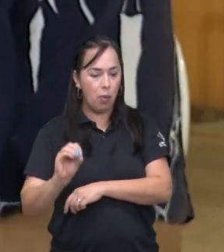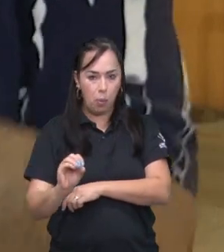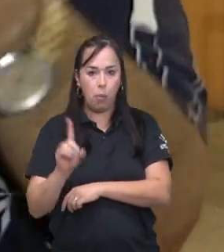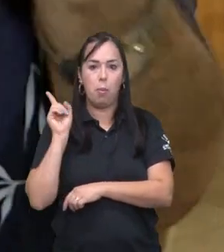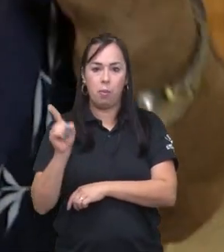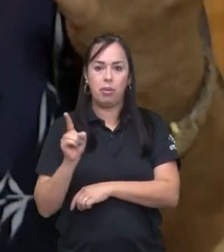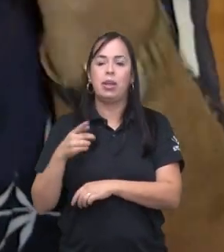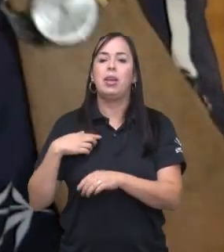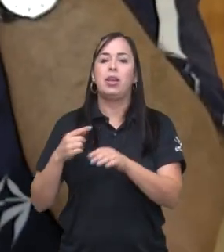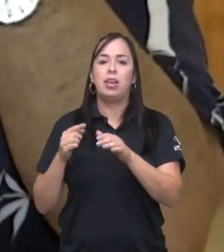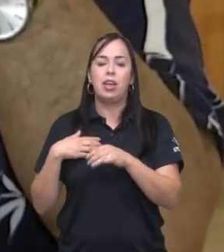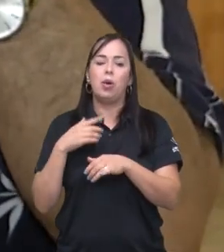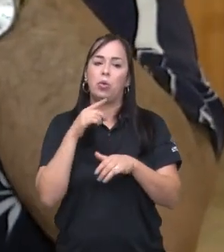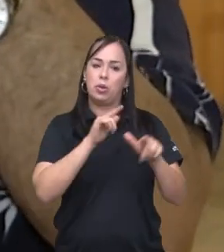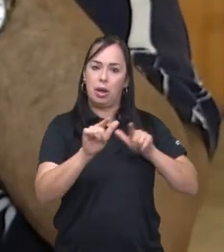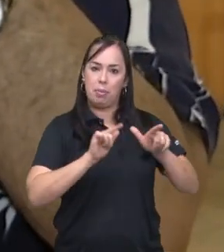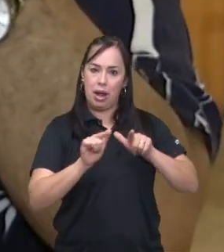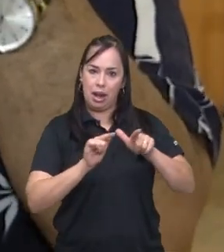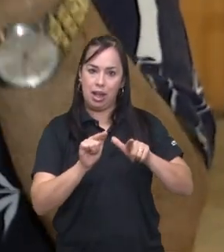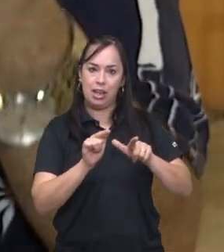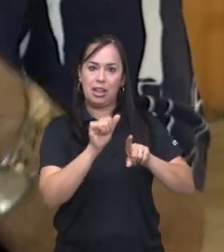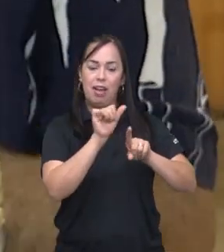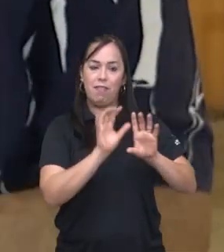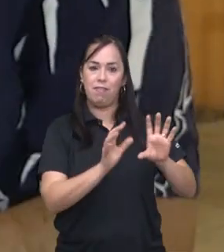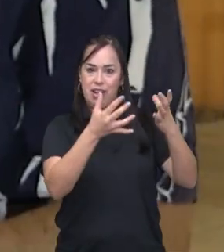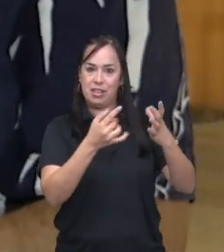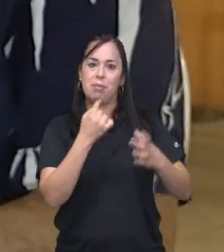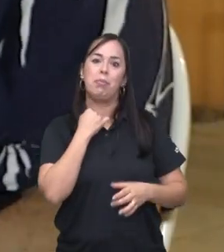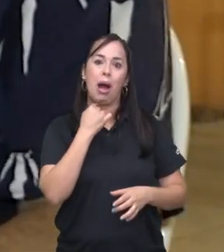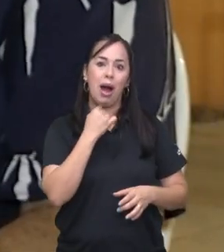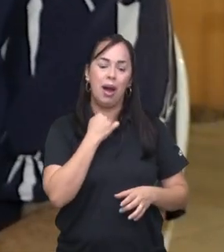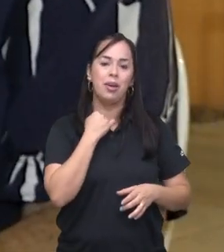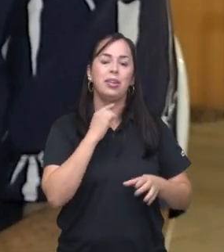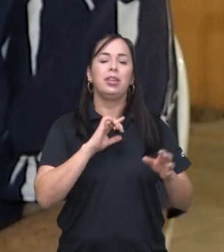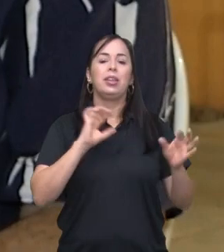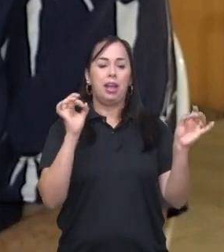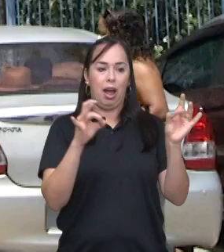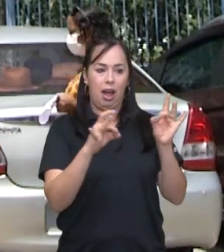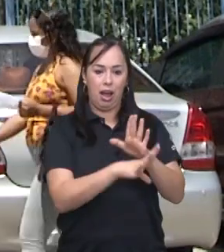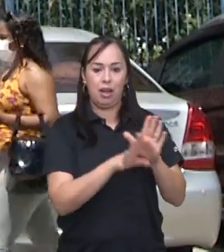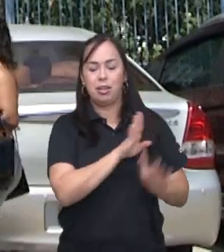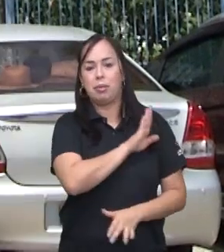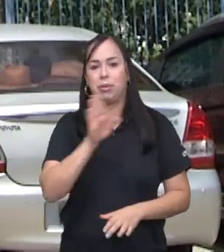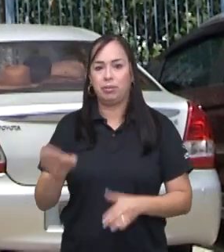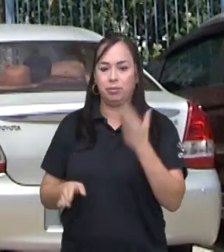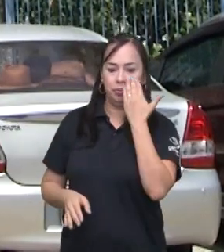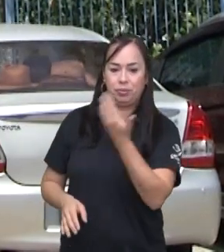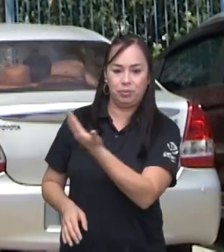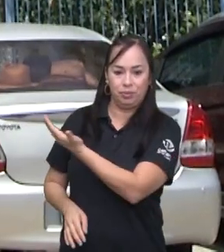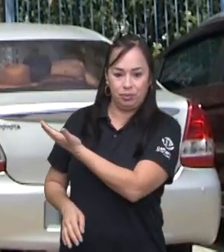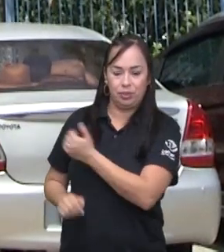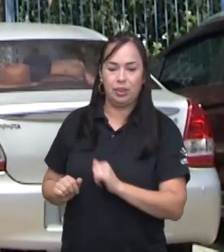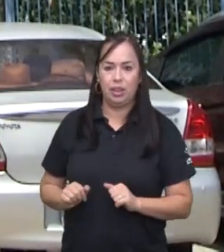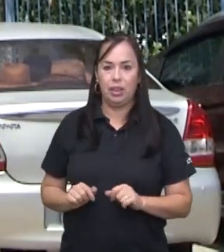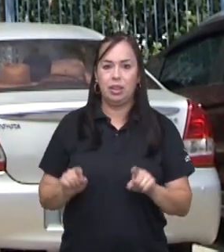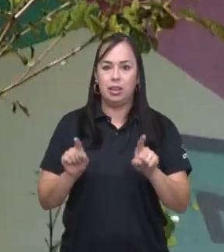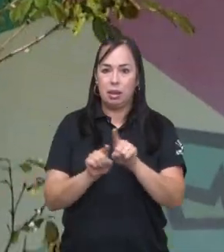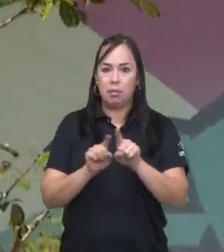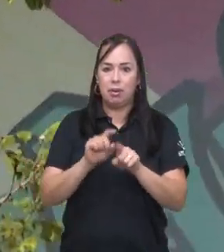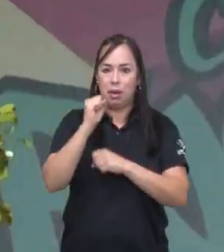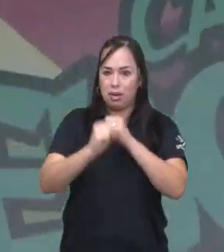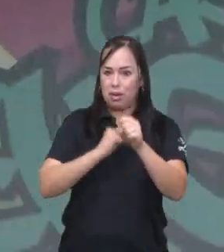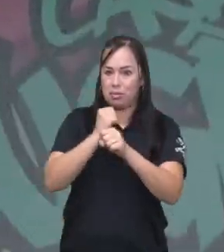fundação, eu fiz o 1º de maio até o dia 3, no dia 4 eu estava indo para a fundação trabalhar. E depois, em 2017, eu vim aqui,